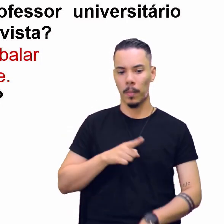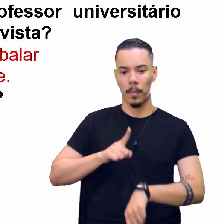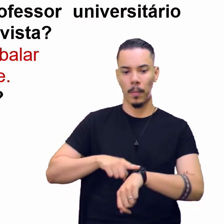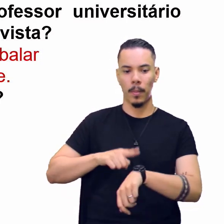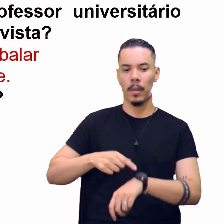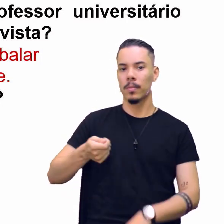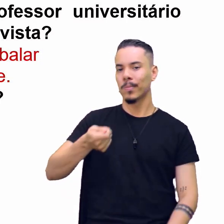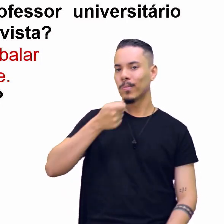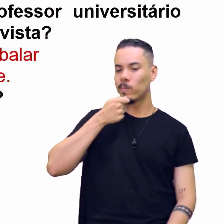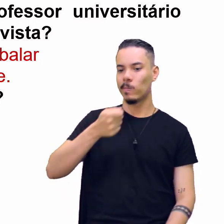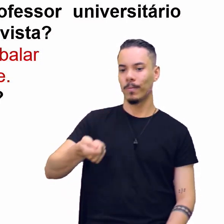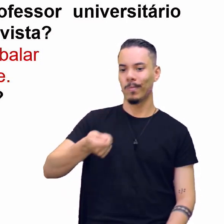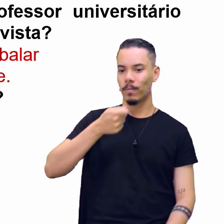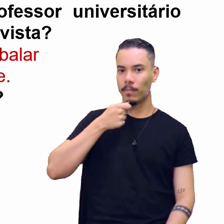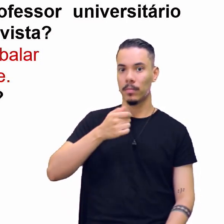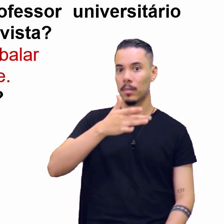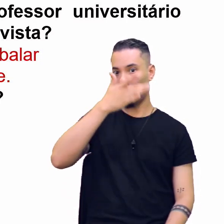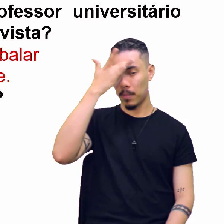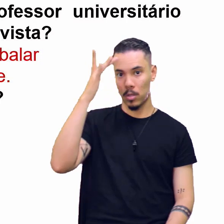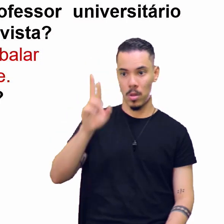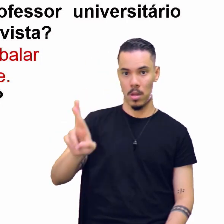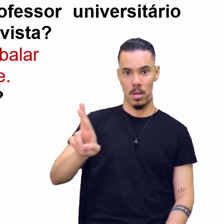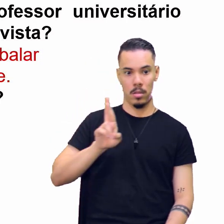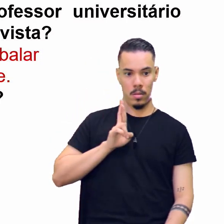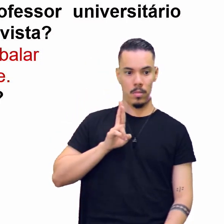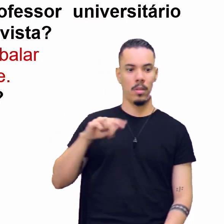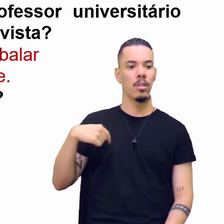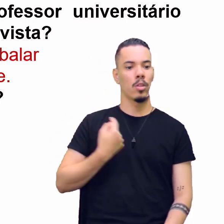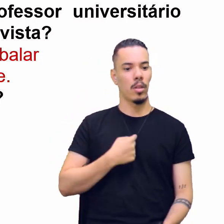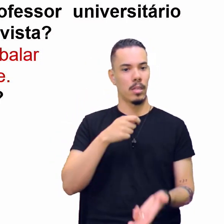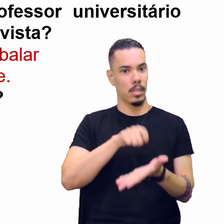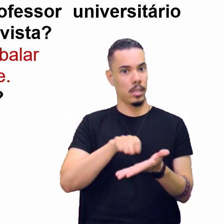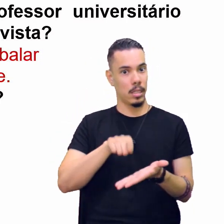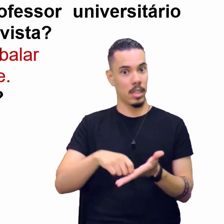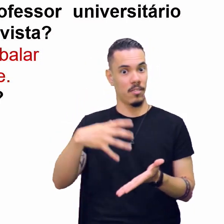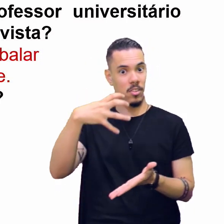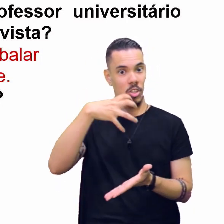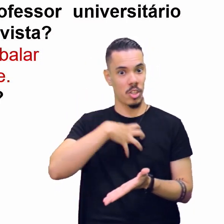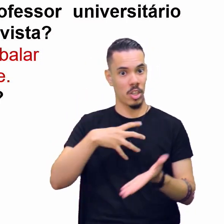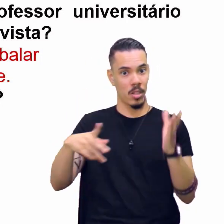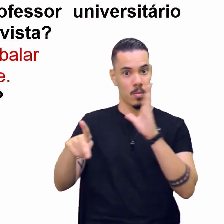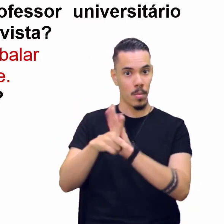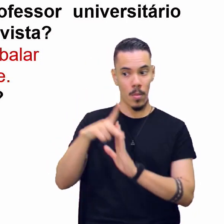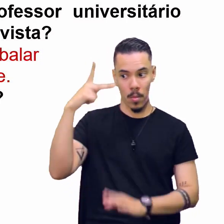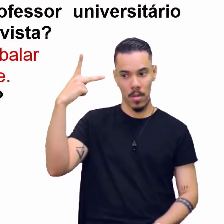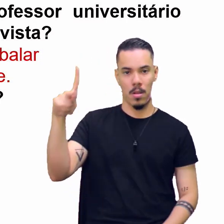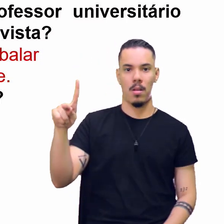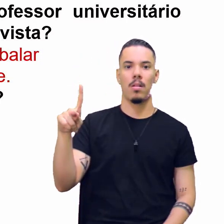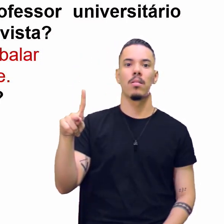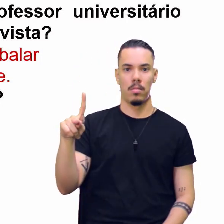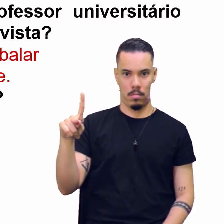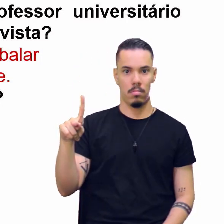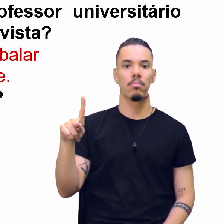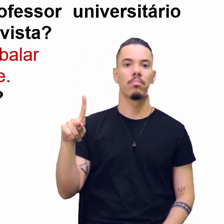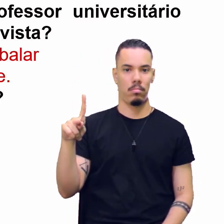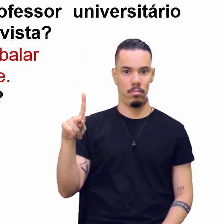pessoa for responder, a gente escreve do jeito que ela coloca, tá